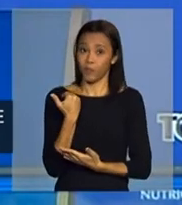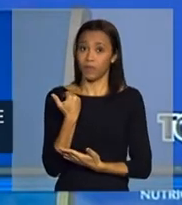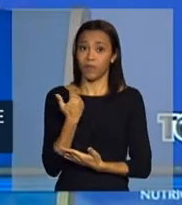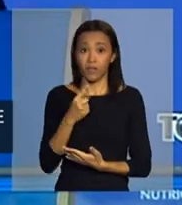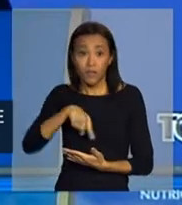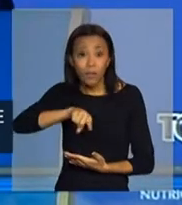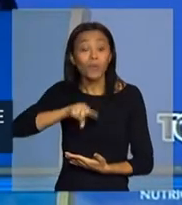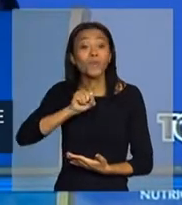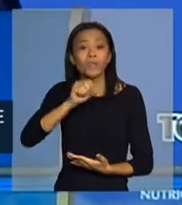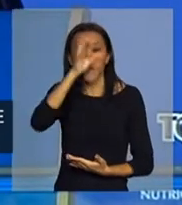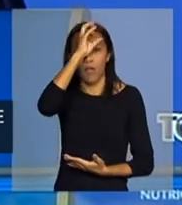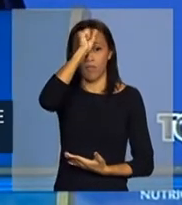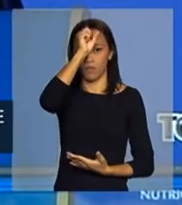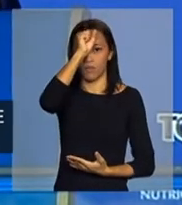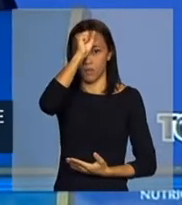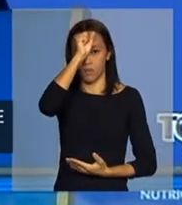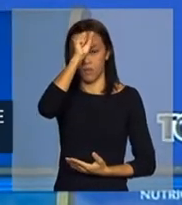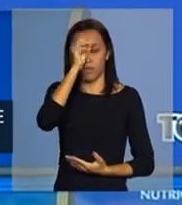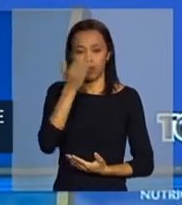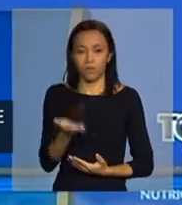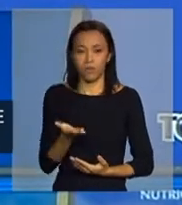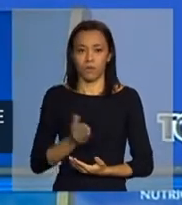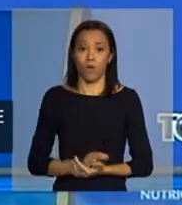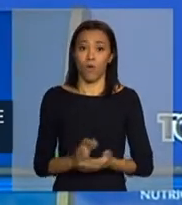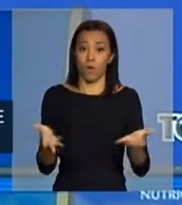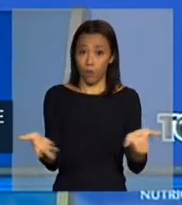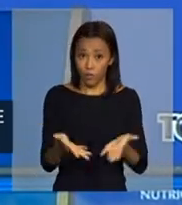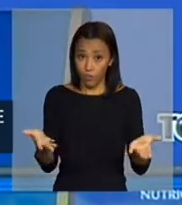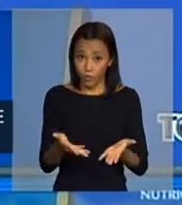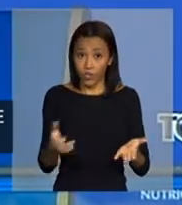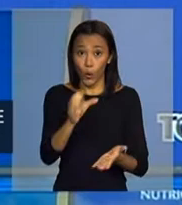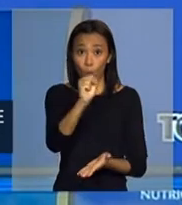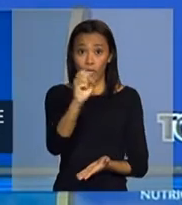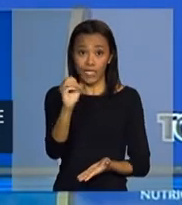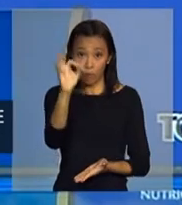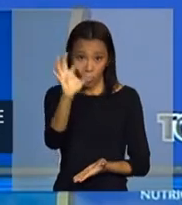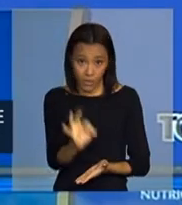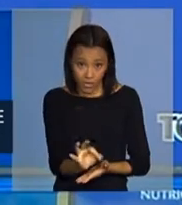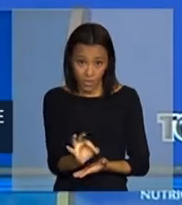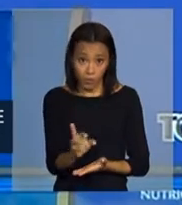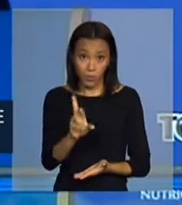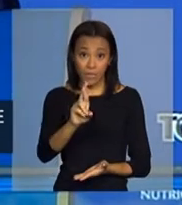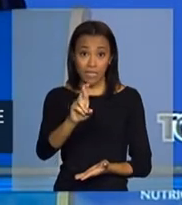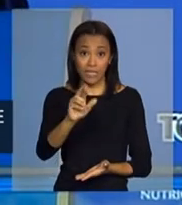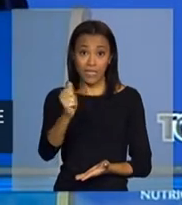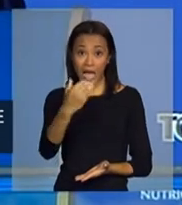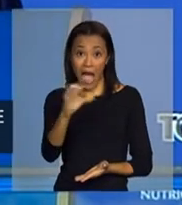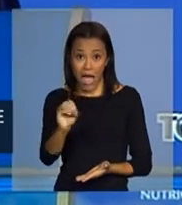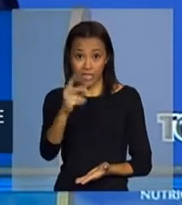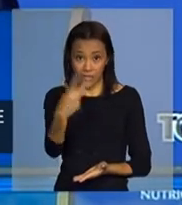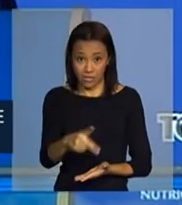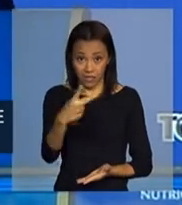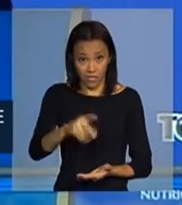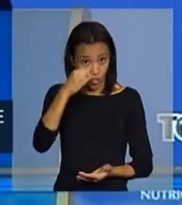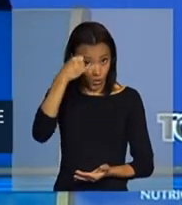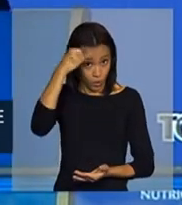se aprendeu. Pois, hoje, 80% das raças brasileiras